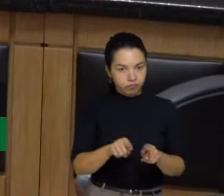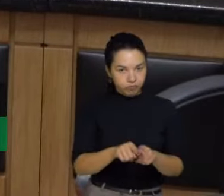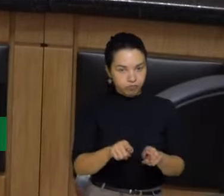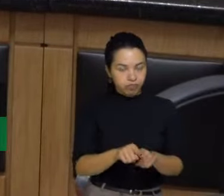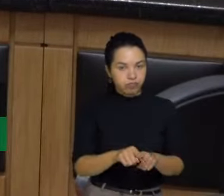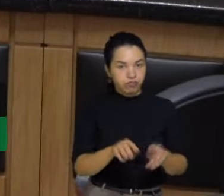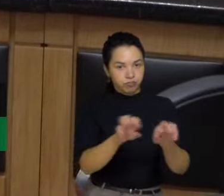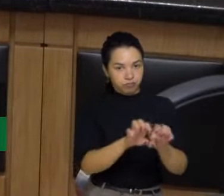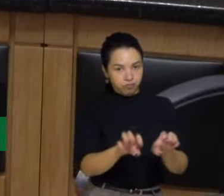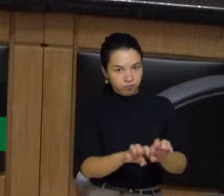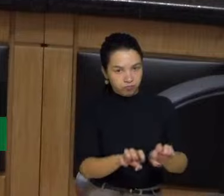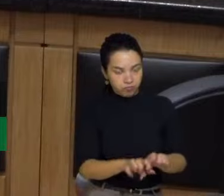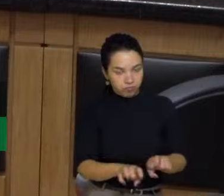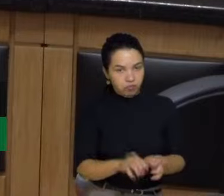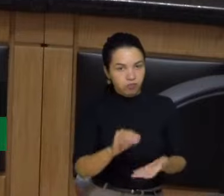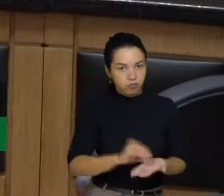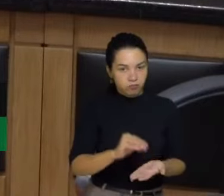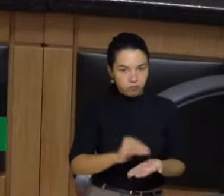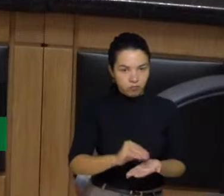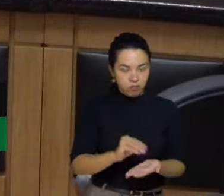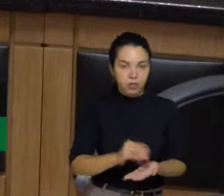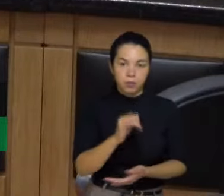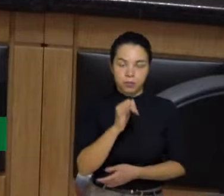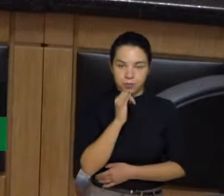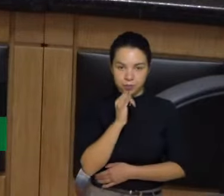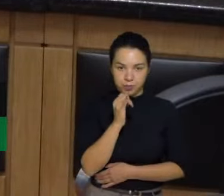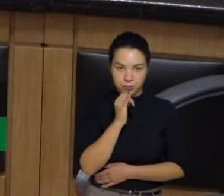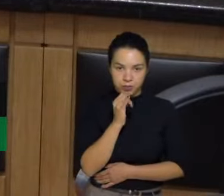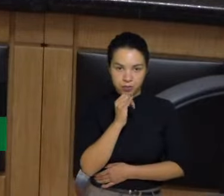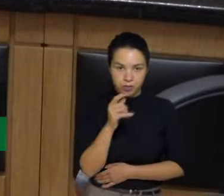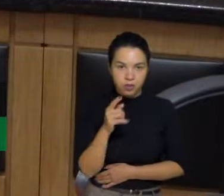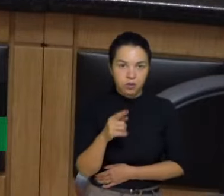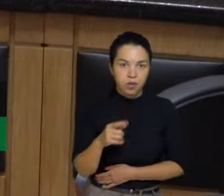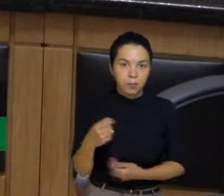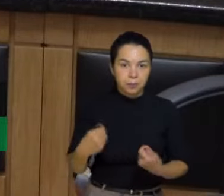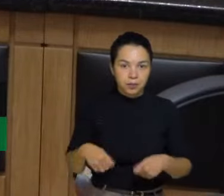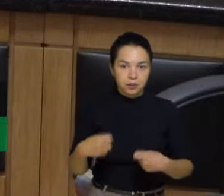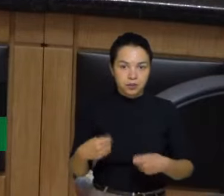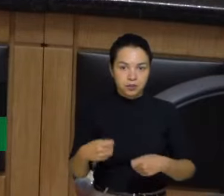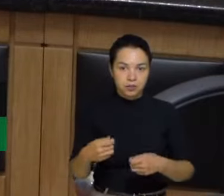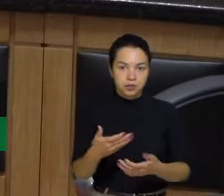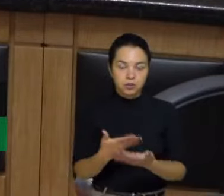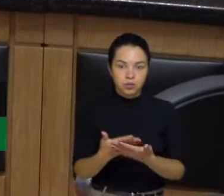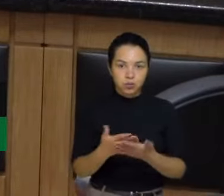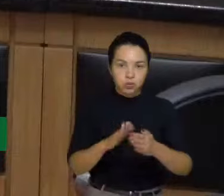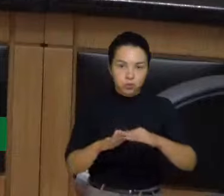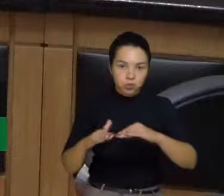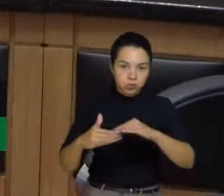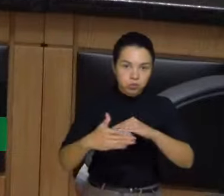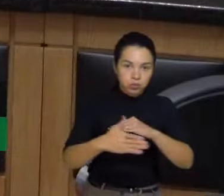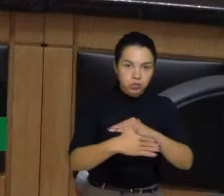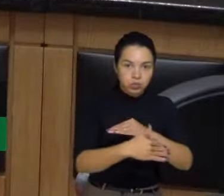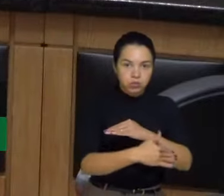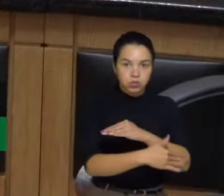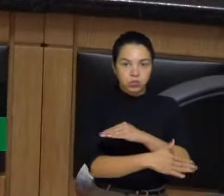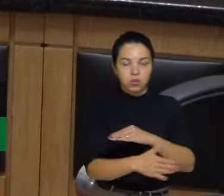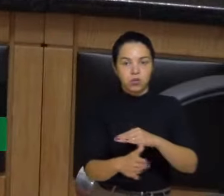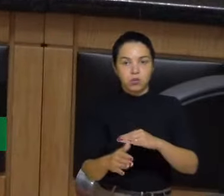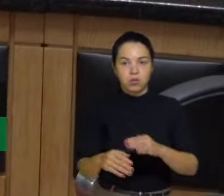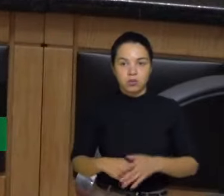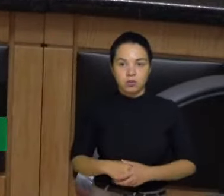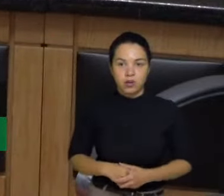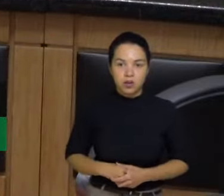possam diminuir. Por exemplo, na Nova Descoberta, precisa ser feita uma rótula ali, uma interseção ou um trevo alemão, porque ali